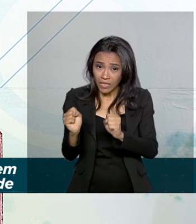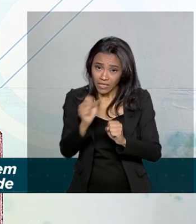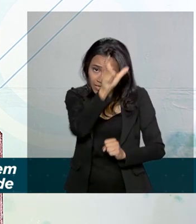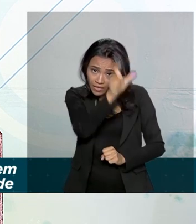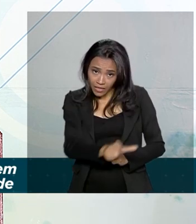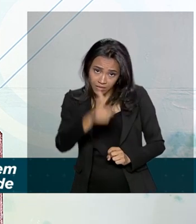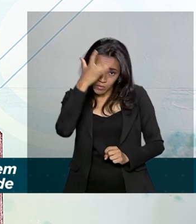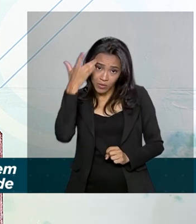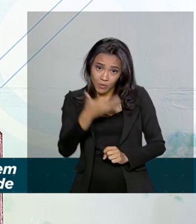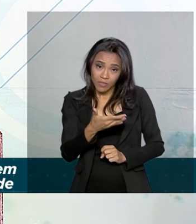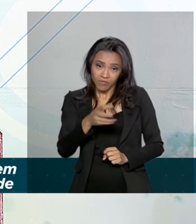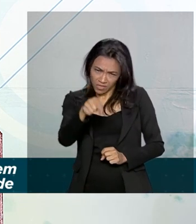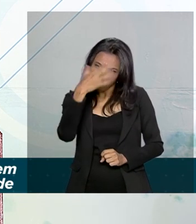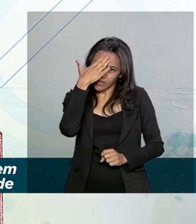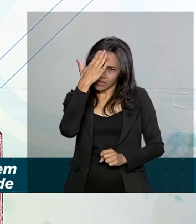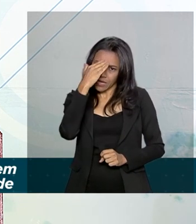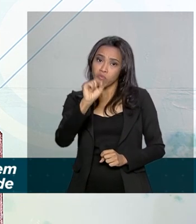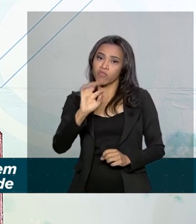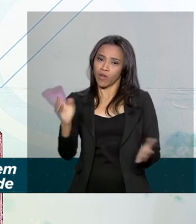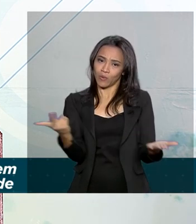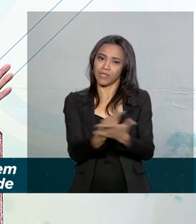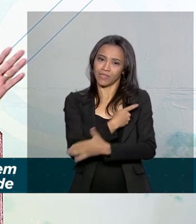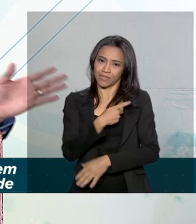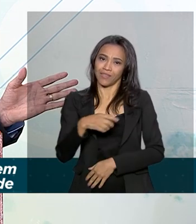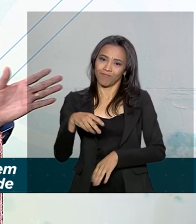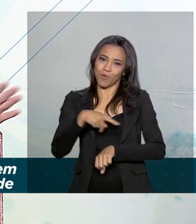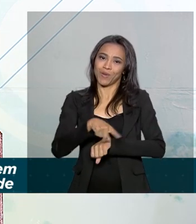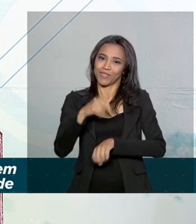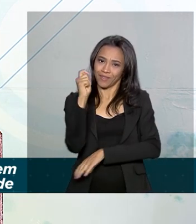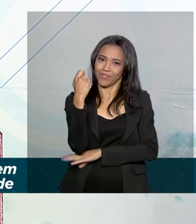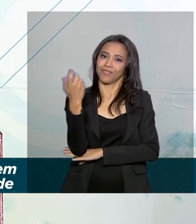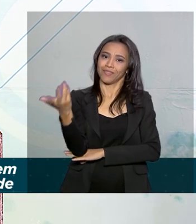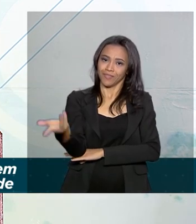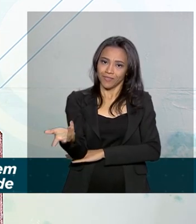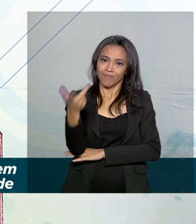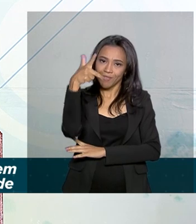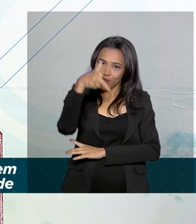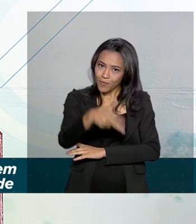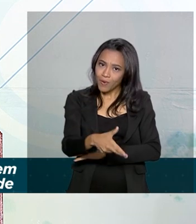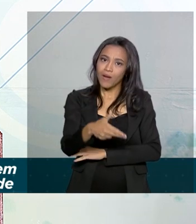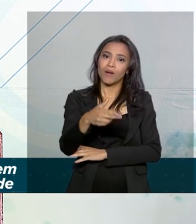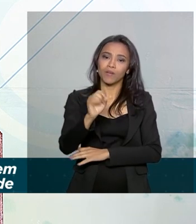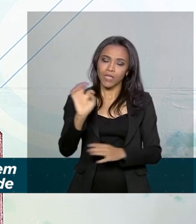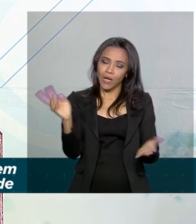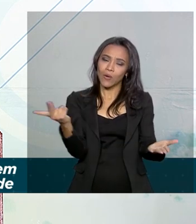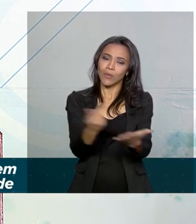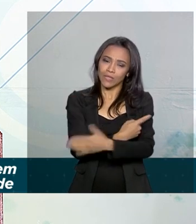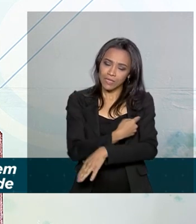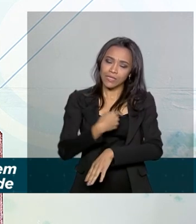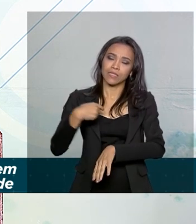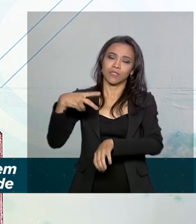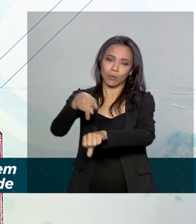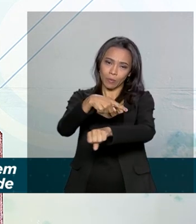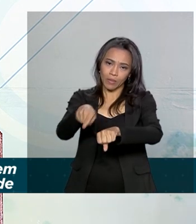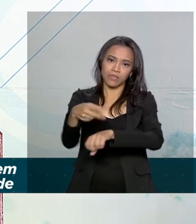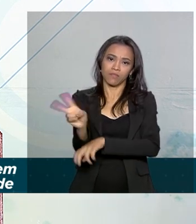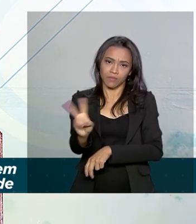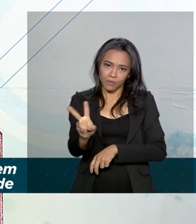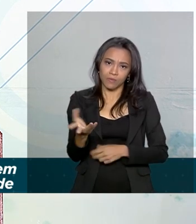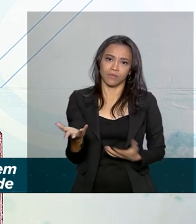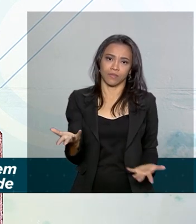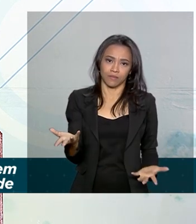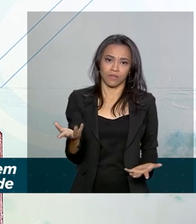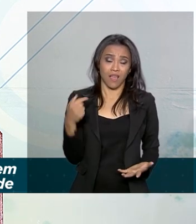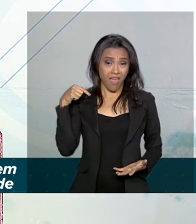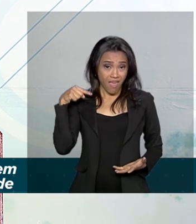sabemos o que vai acontecer com a nossa querida Argentina, o que acontece com a nossa querida também Venezuela.